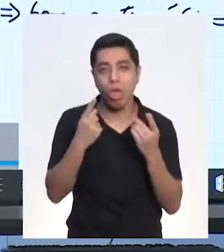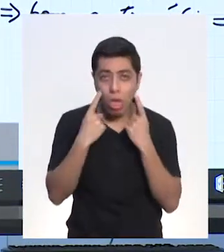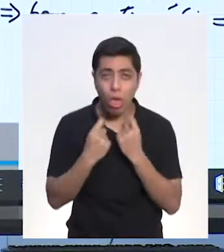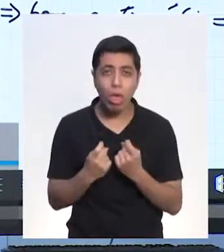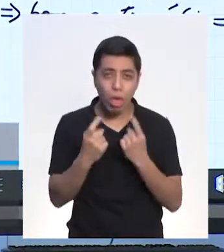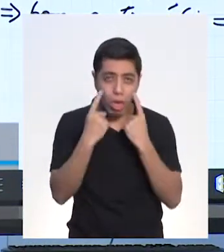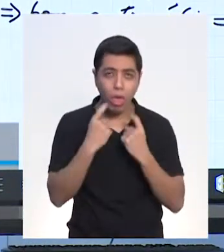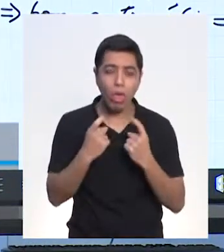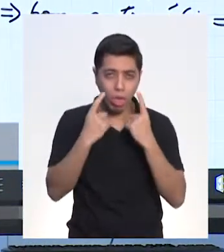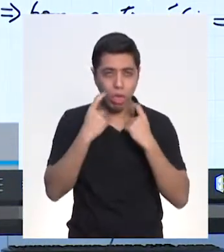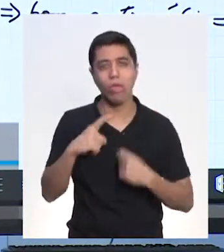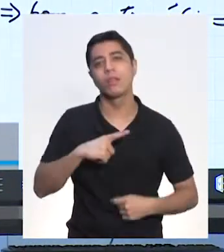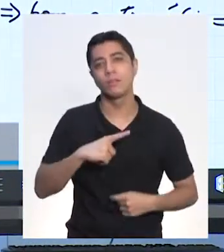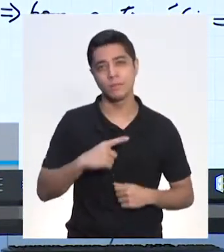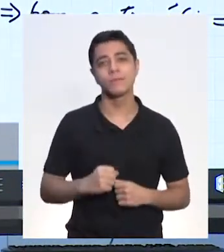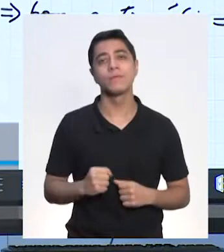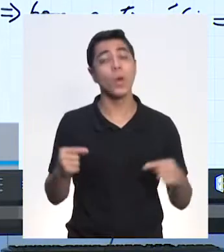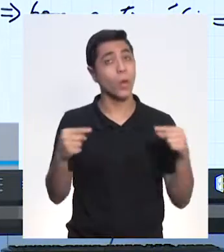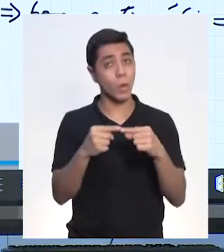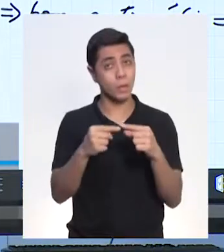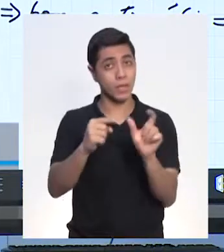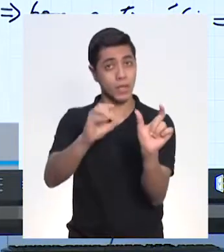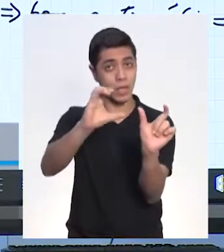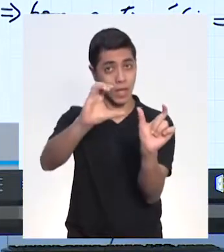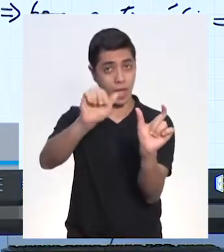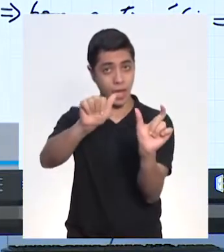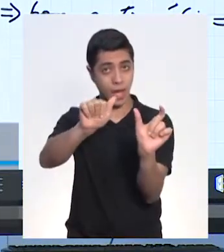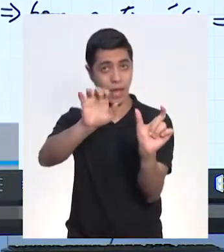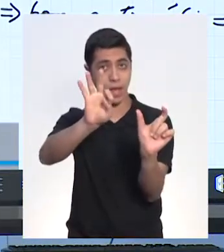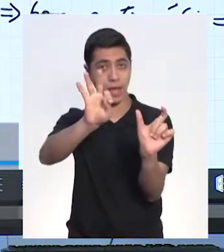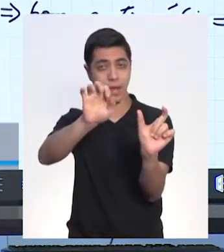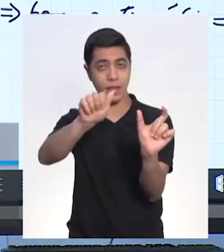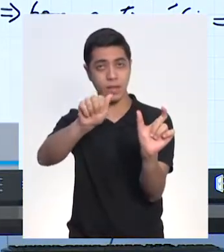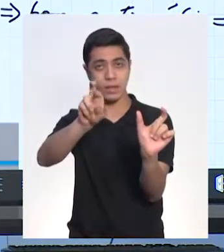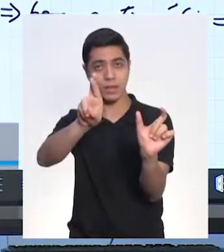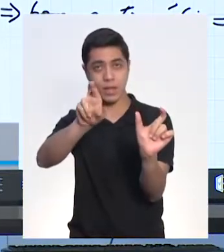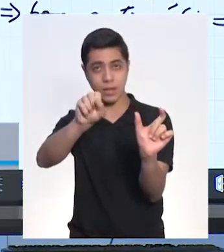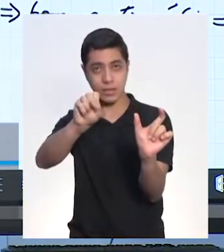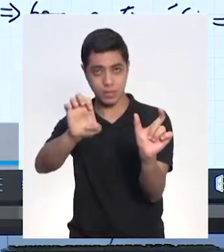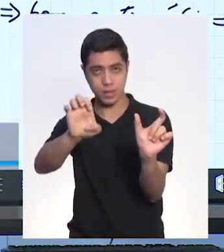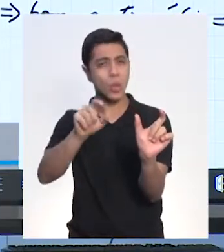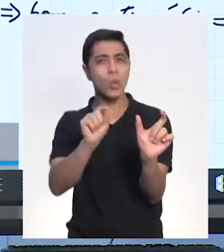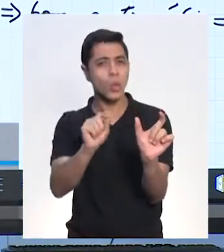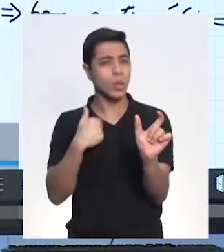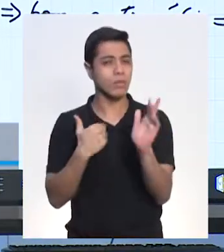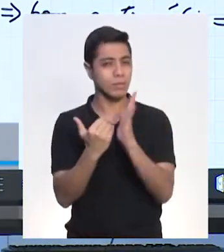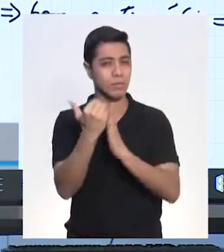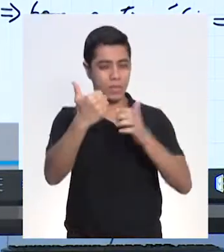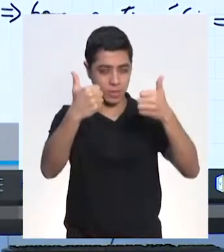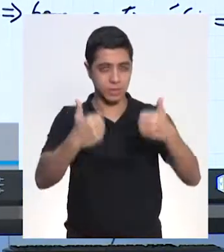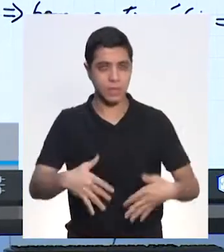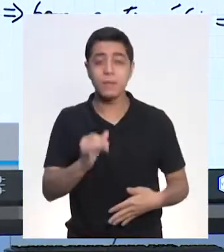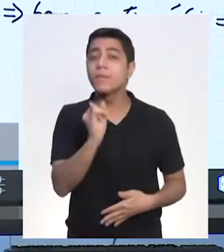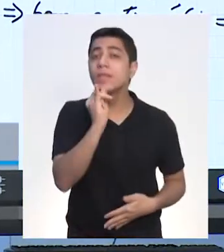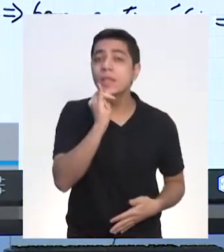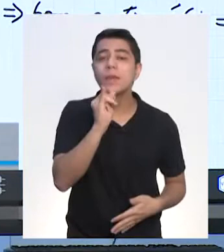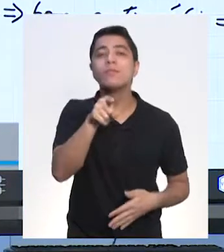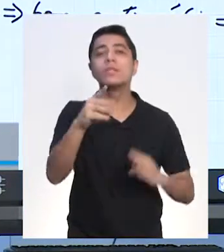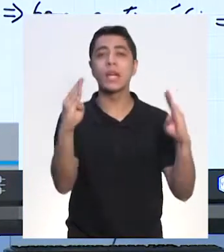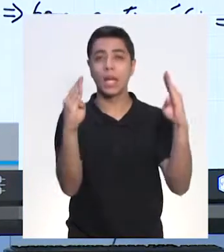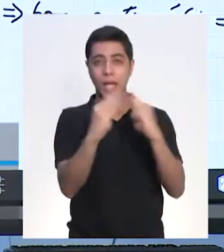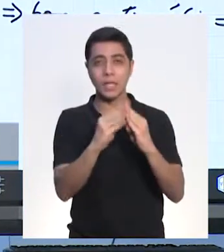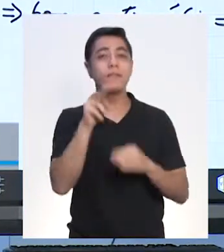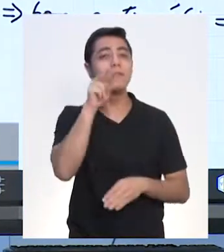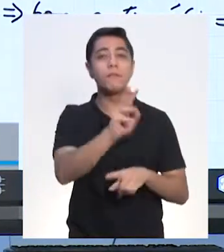Para que vocês entendam essa questão da catarse, eu vou explicar uma coisa bem rapidinho. Por exemplo, quando a gente está em casa vendo filme de terror, que você